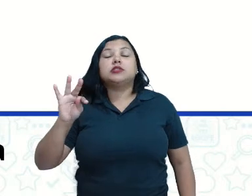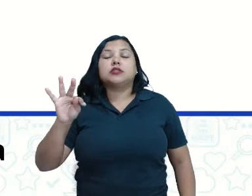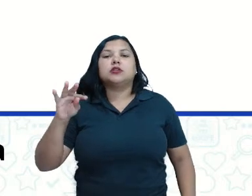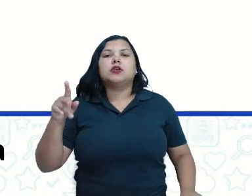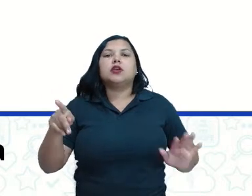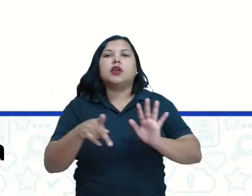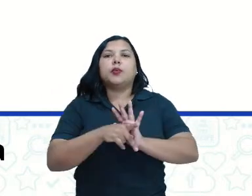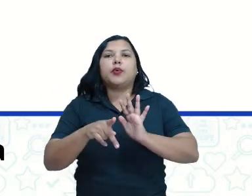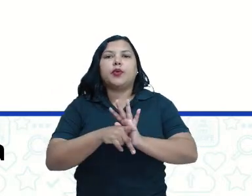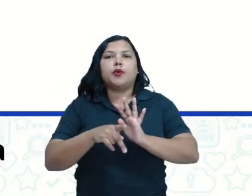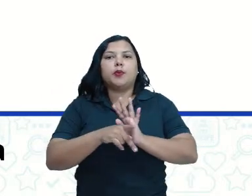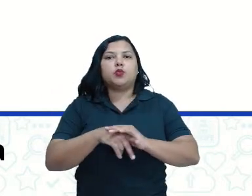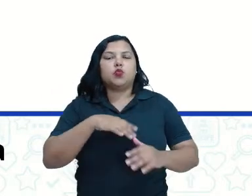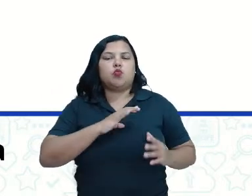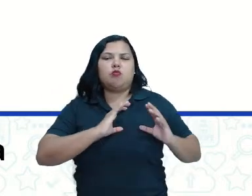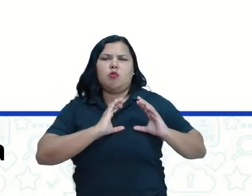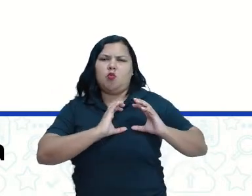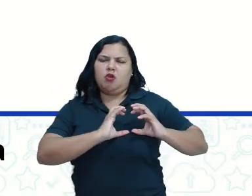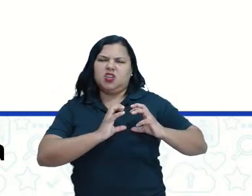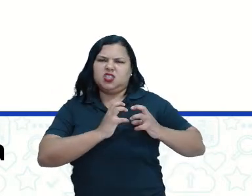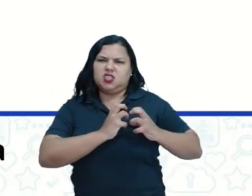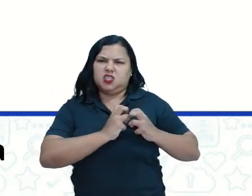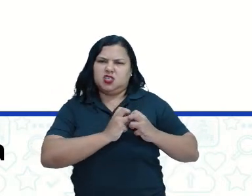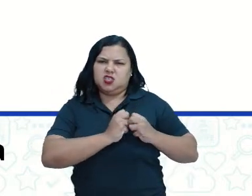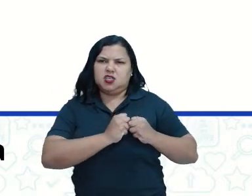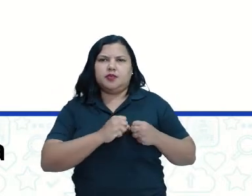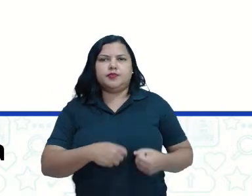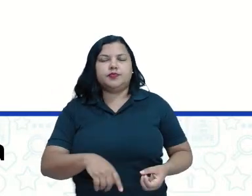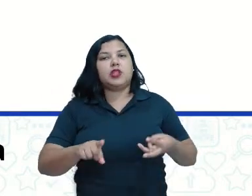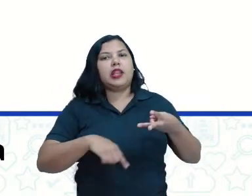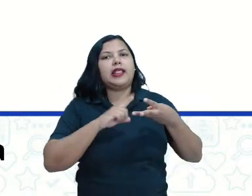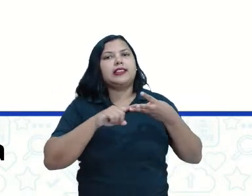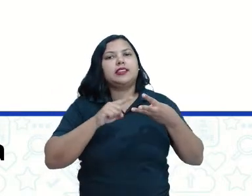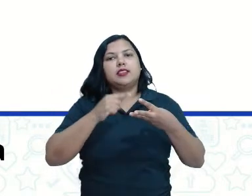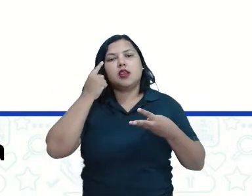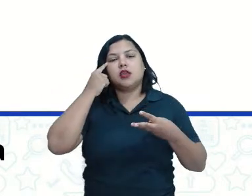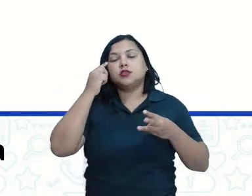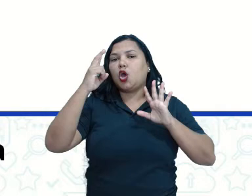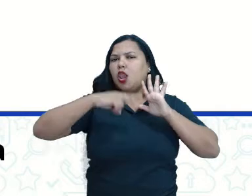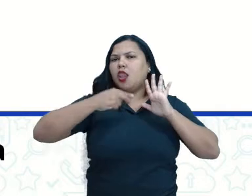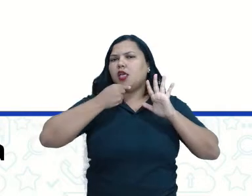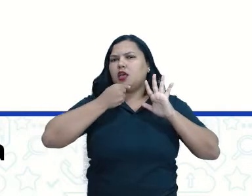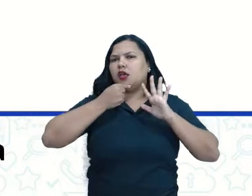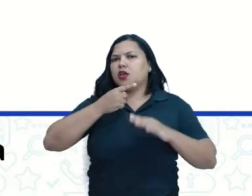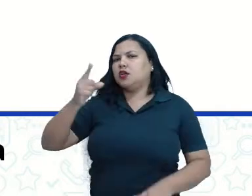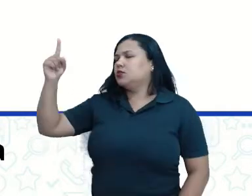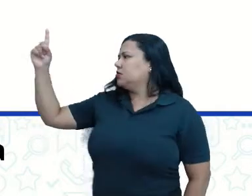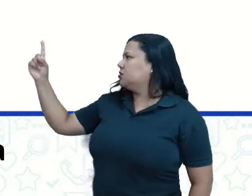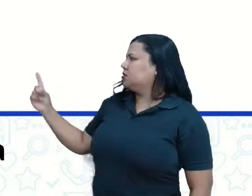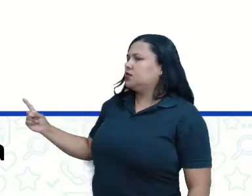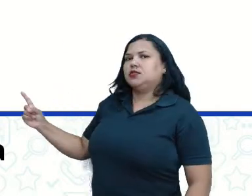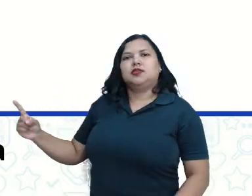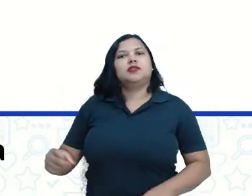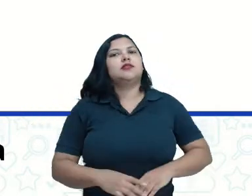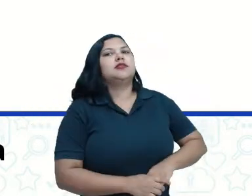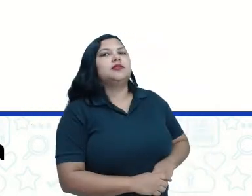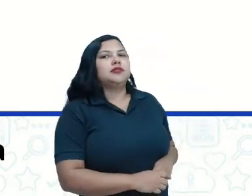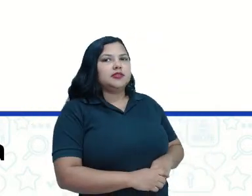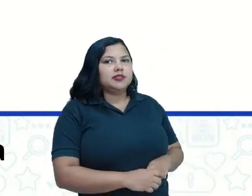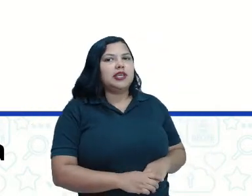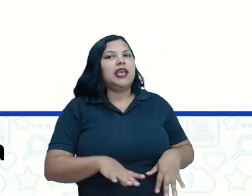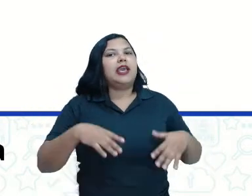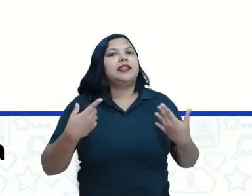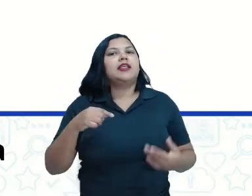Dua Lipa. 3, ó, OK, né, ó. 4, tem esse A, B, C, D, E, F,